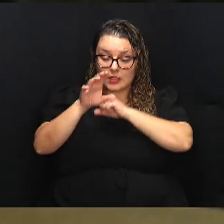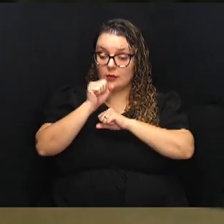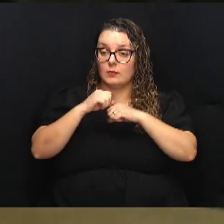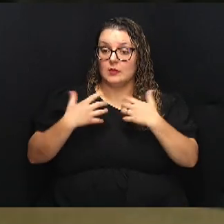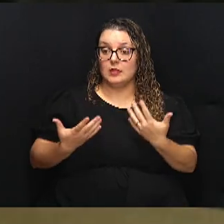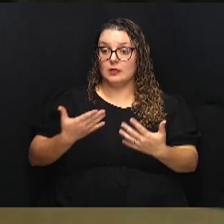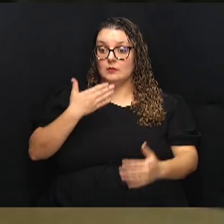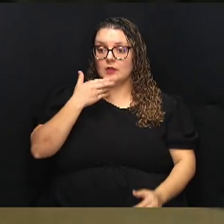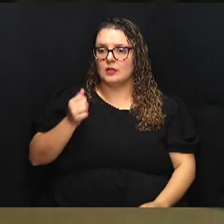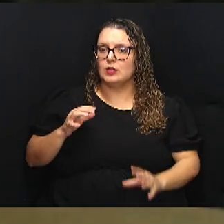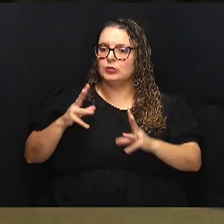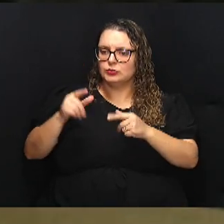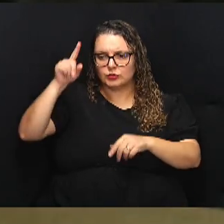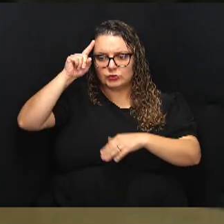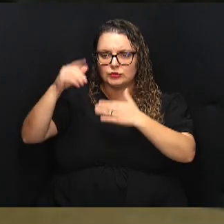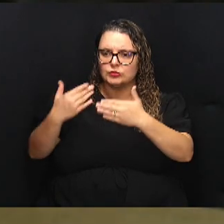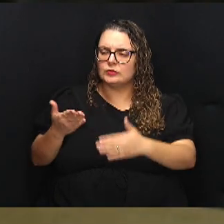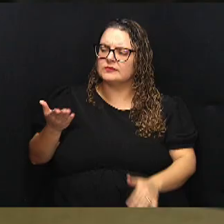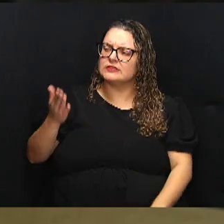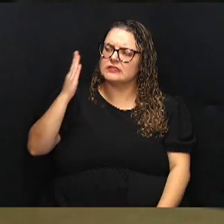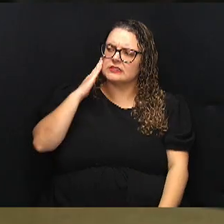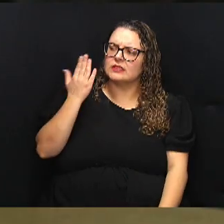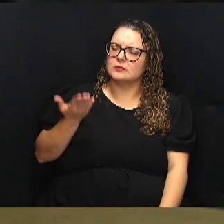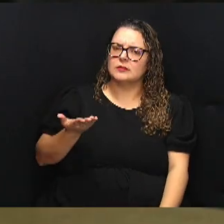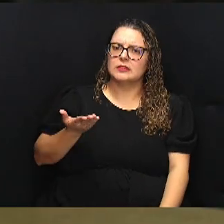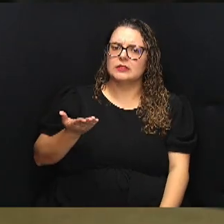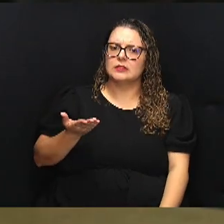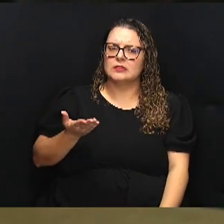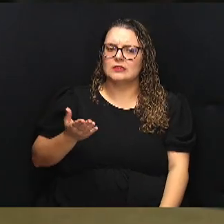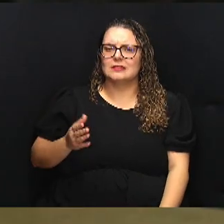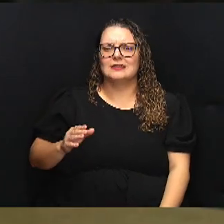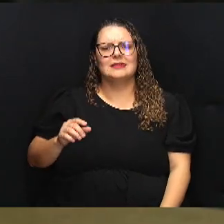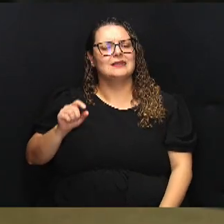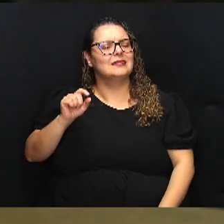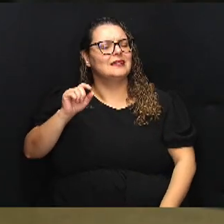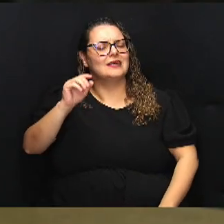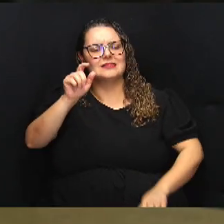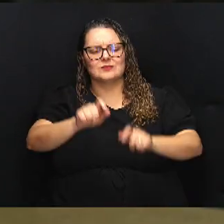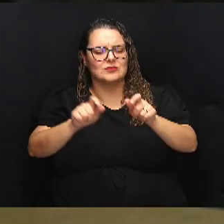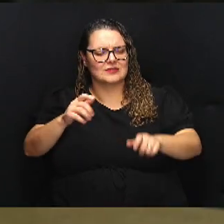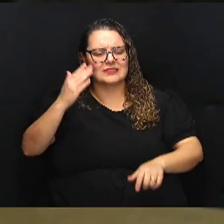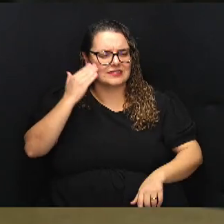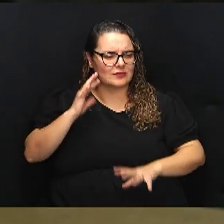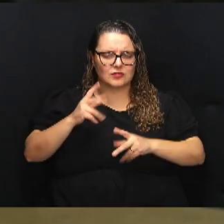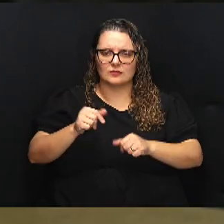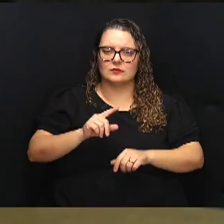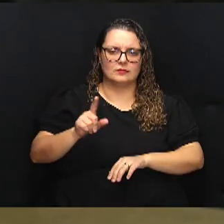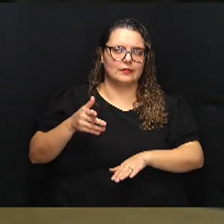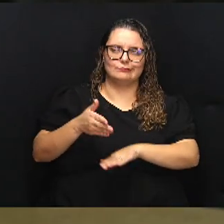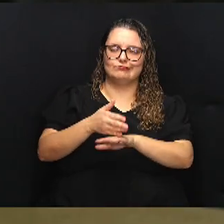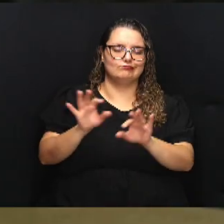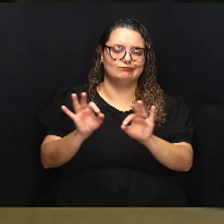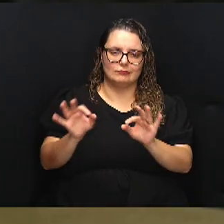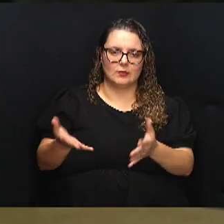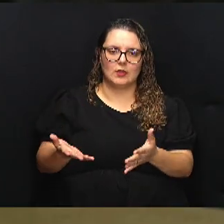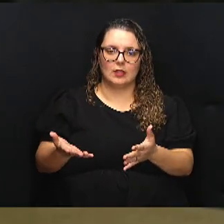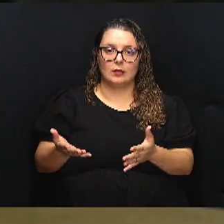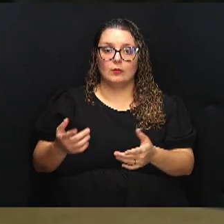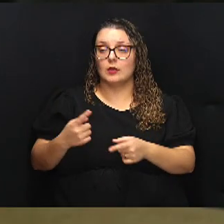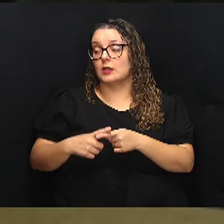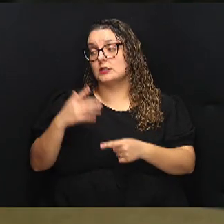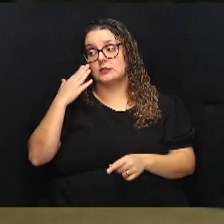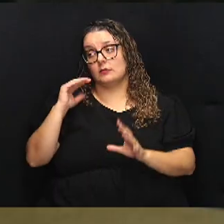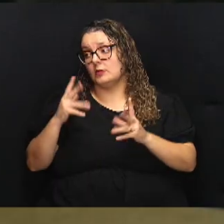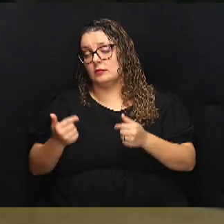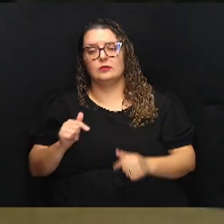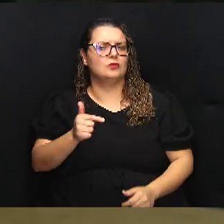aprender todos os dias. Você sabe que quem sabe tudo não vai a lugar nenhum mais, porque ele sabe tudo, então ele não tem mais